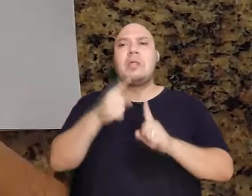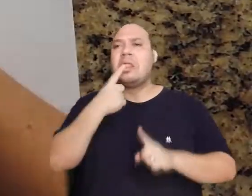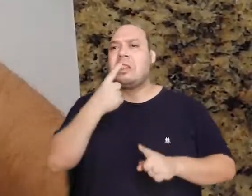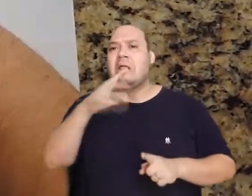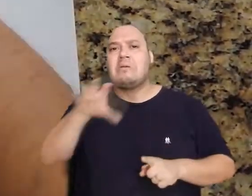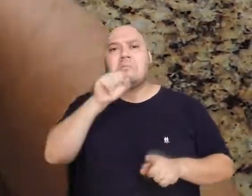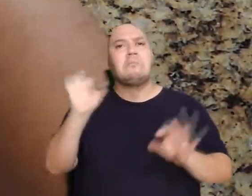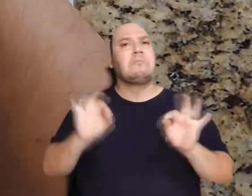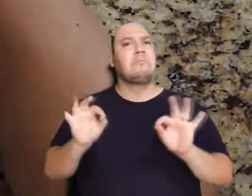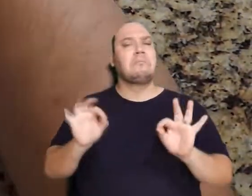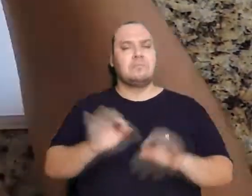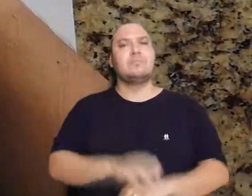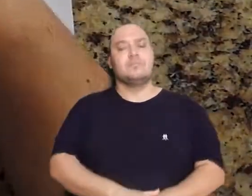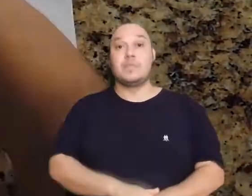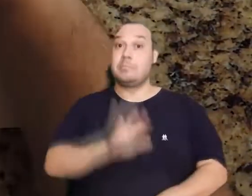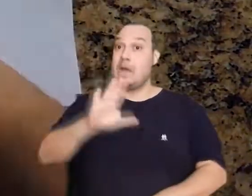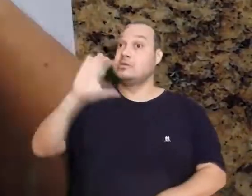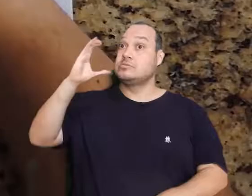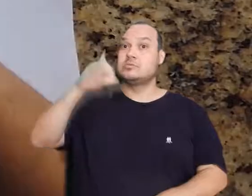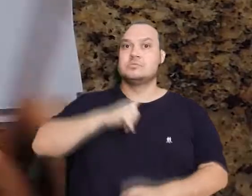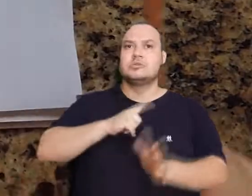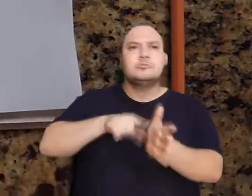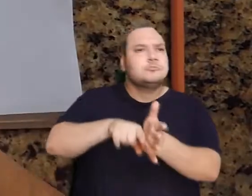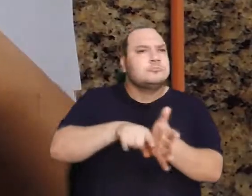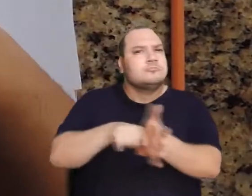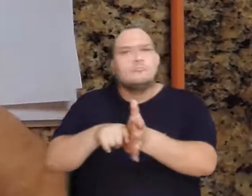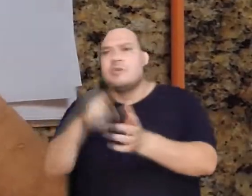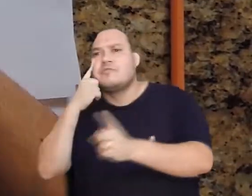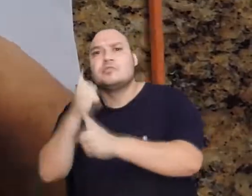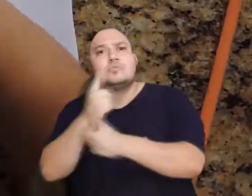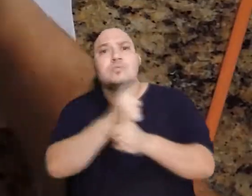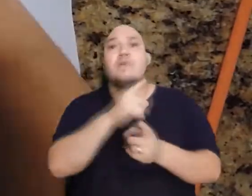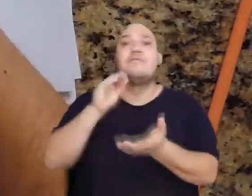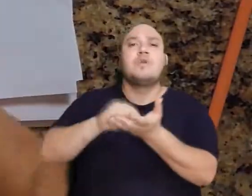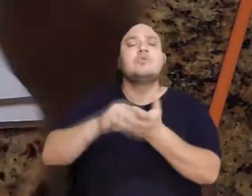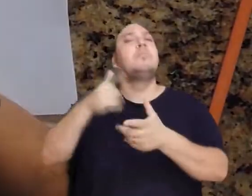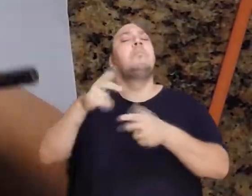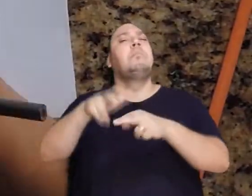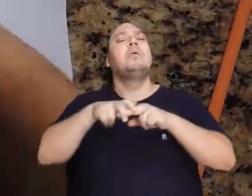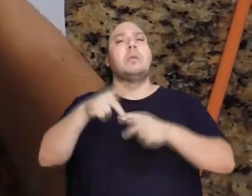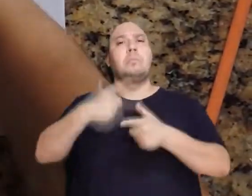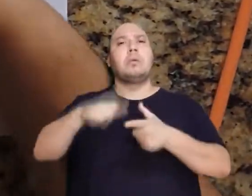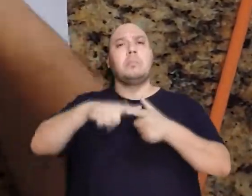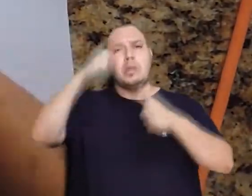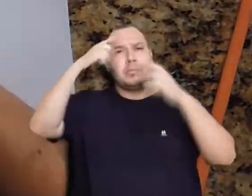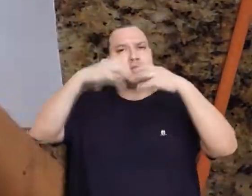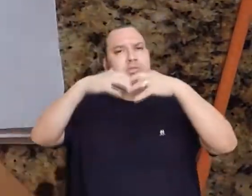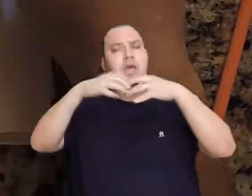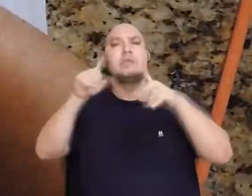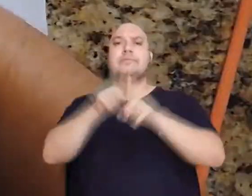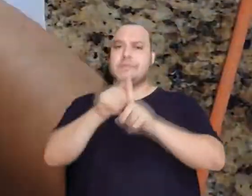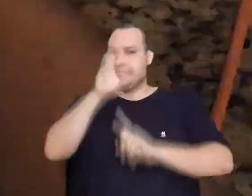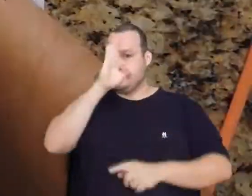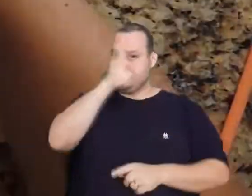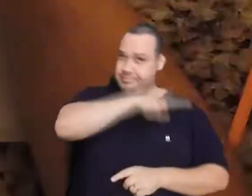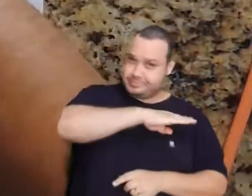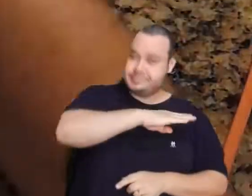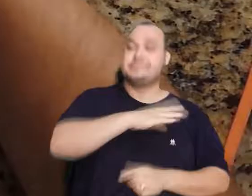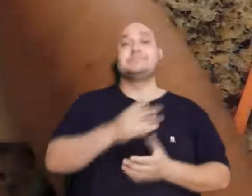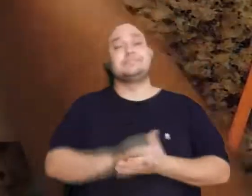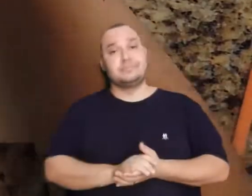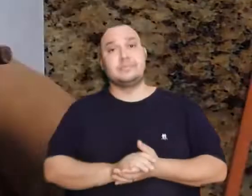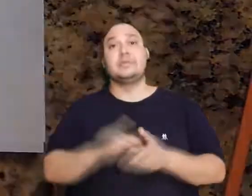Enquanto isso, os cientistas estão observando diversos outros danos causados ao cérebro, como acidente